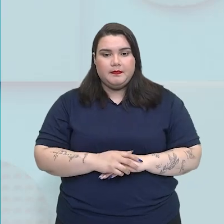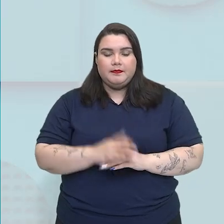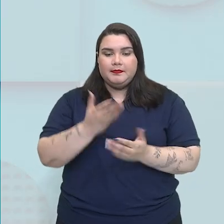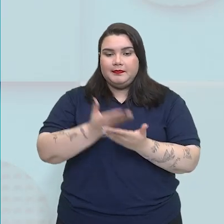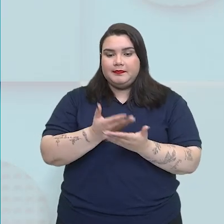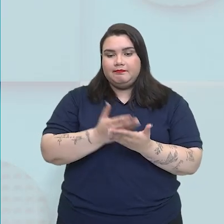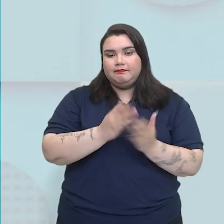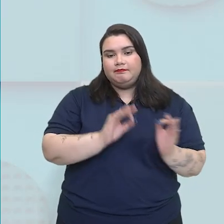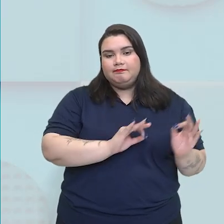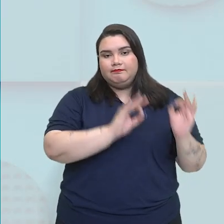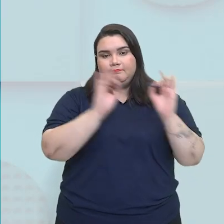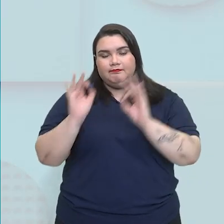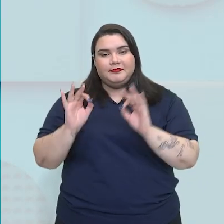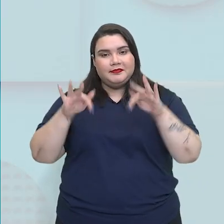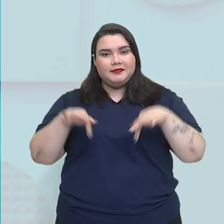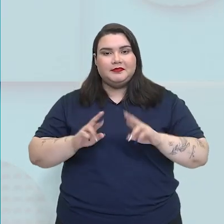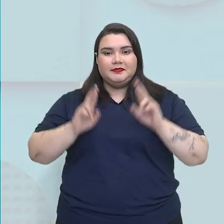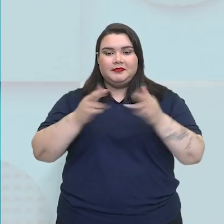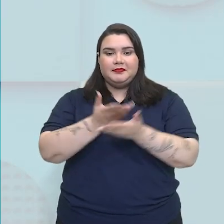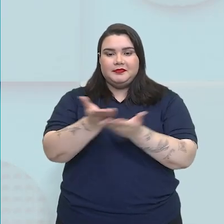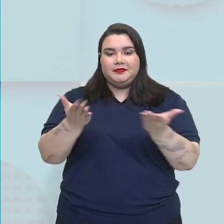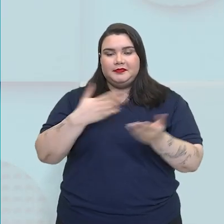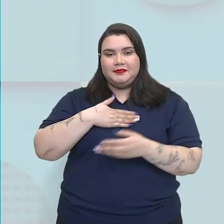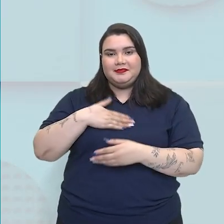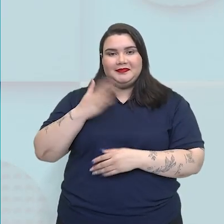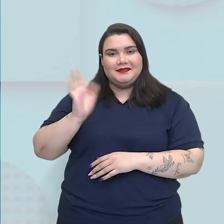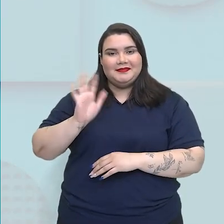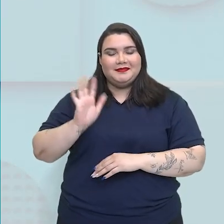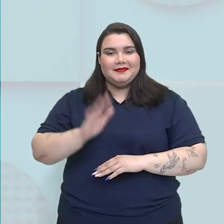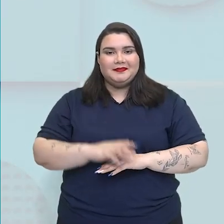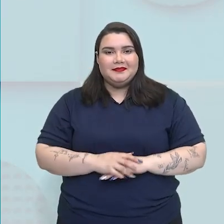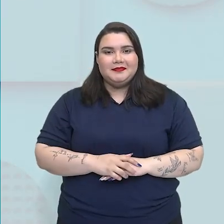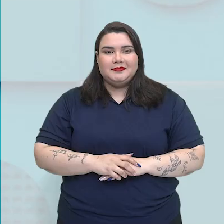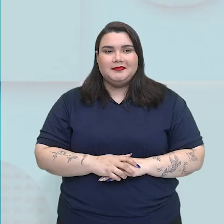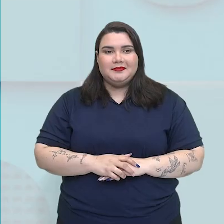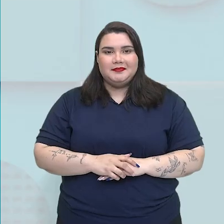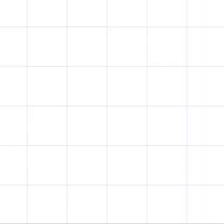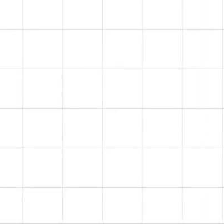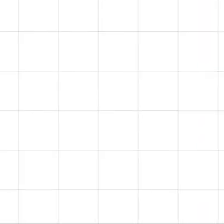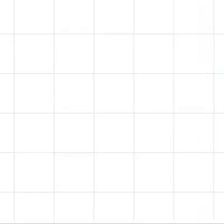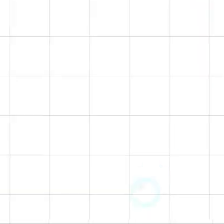bem, então, essa foi a nossa aula, espero que vocês tenham entendido e até uma próxima oportunidade.